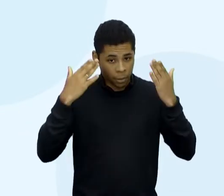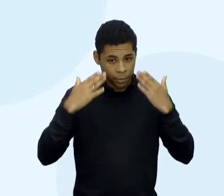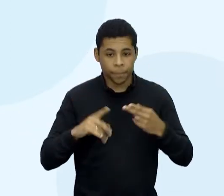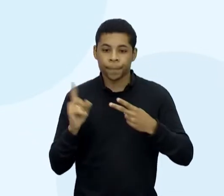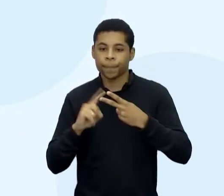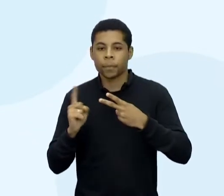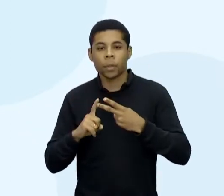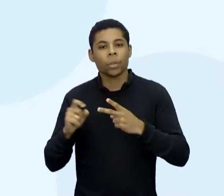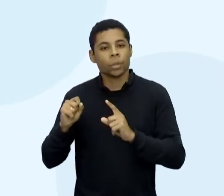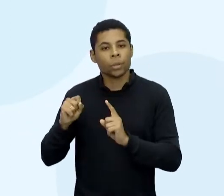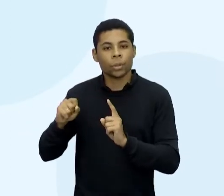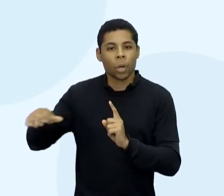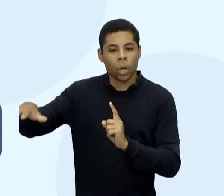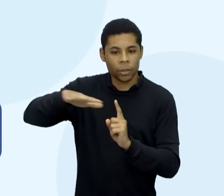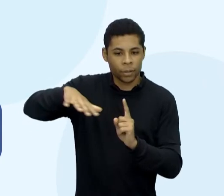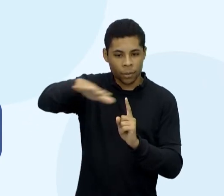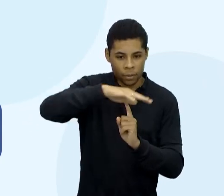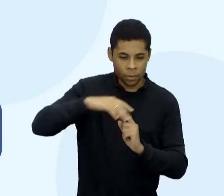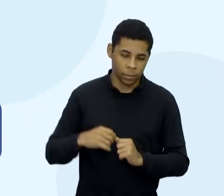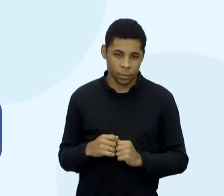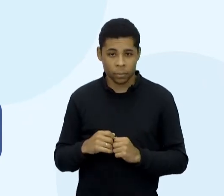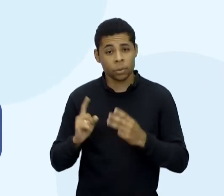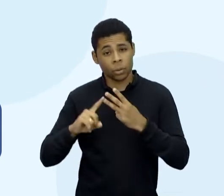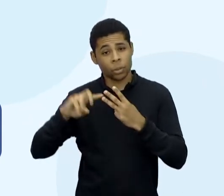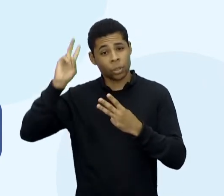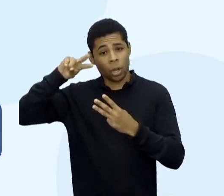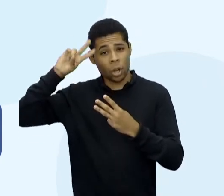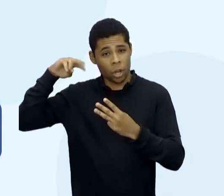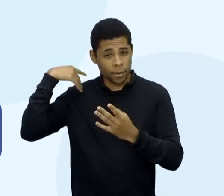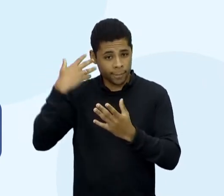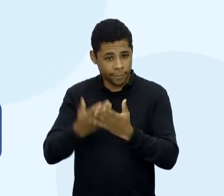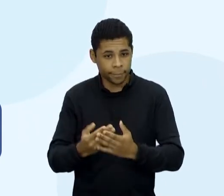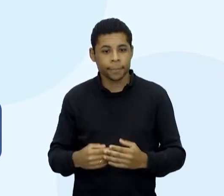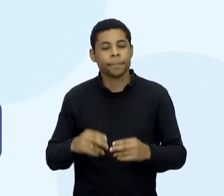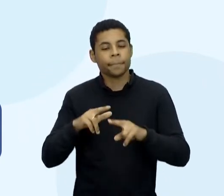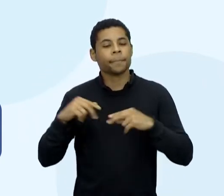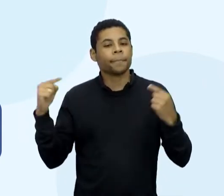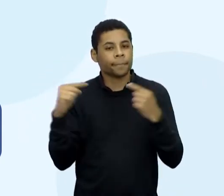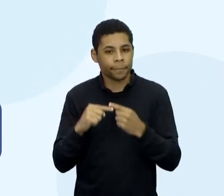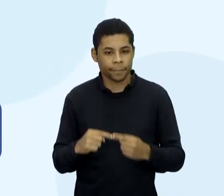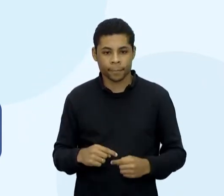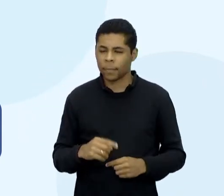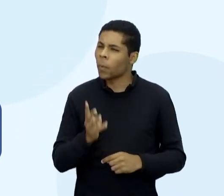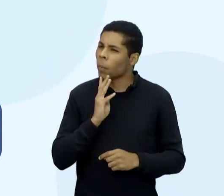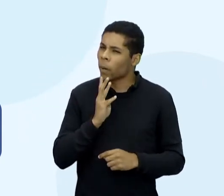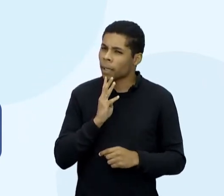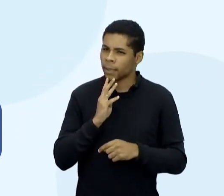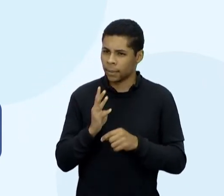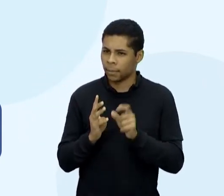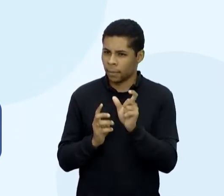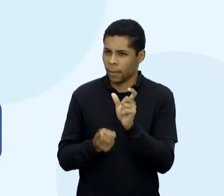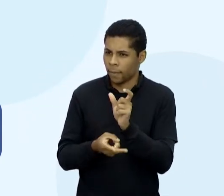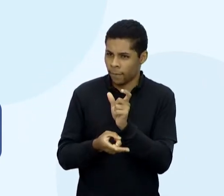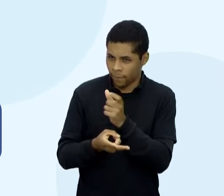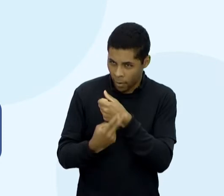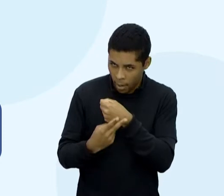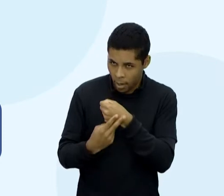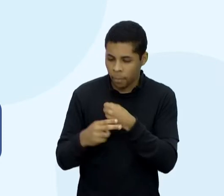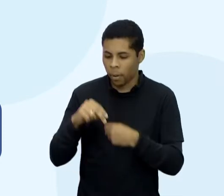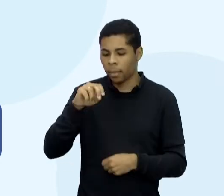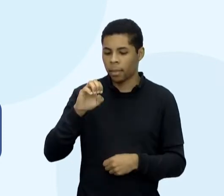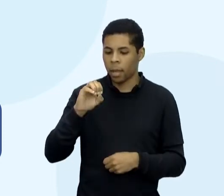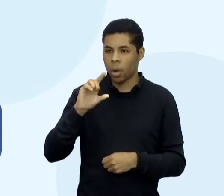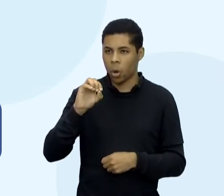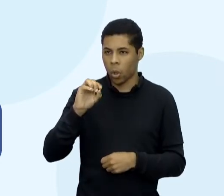abordagem histórica. A aula, inclusive, vai caminhar um pouquinho para isso. Conhece esse verbo, esse neologismo? Eu